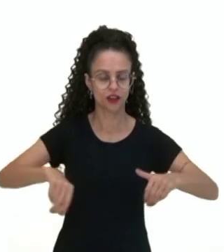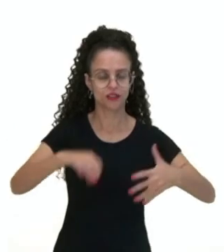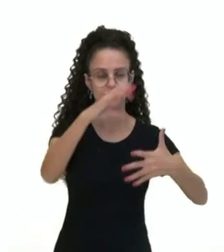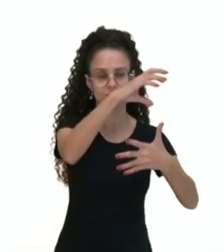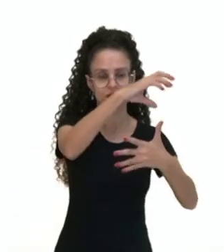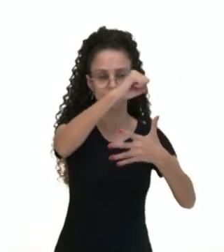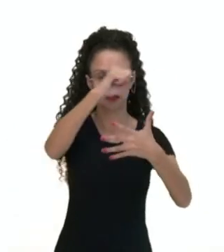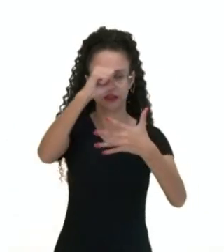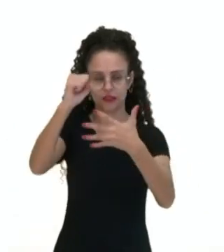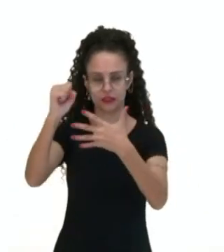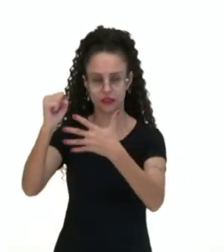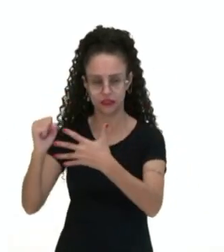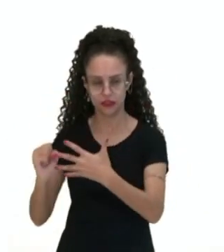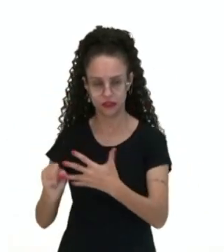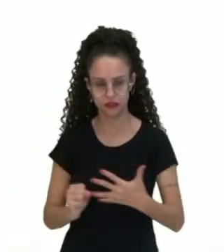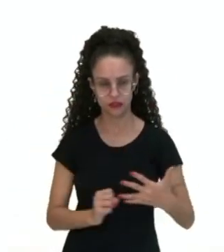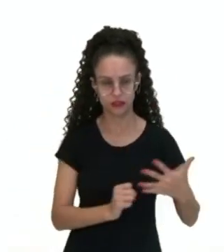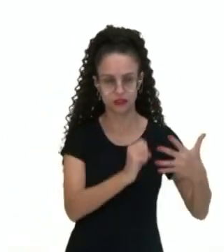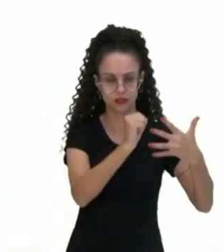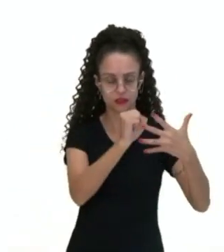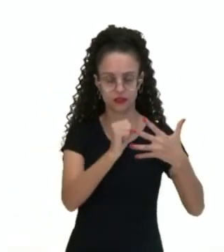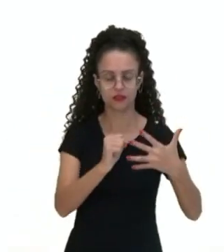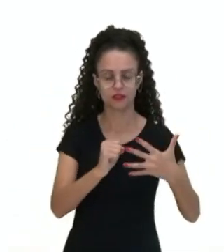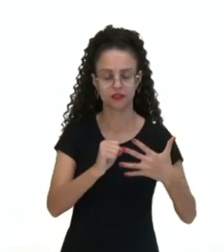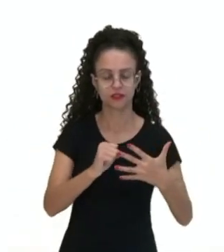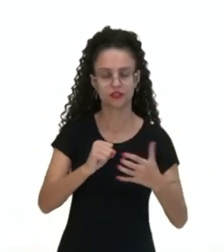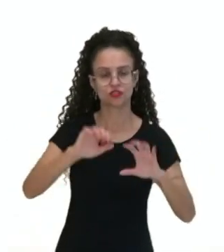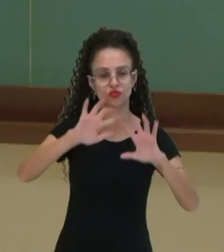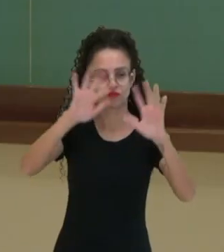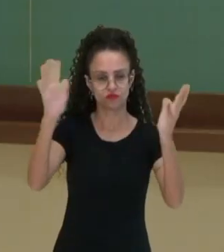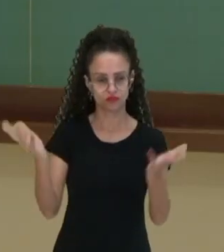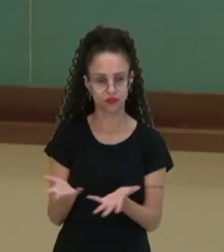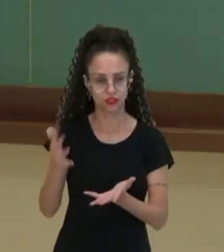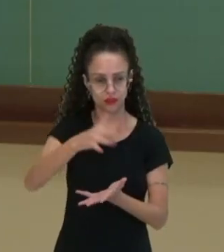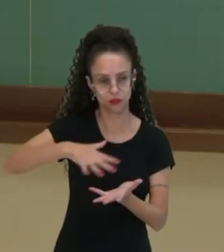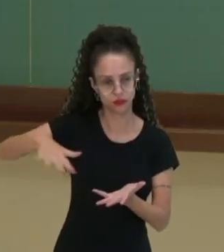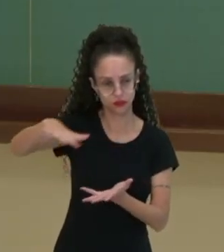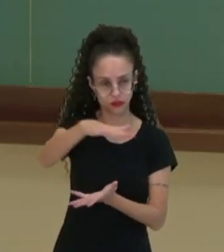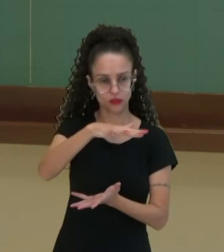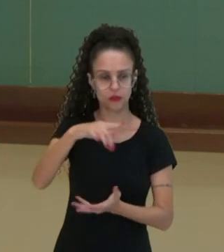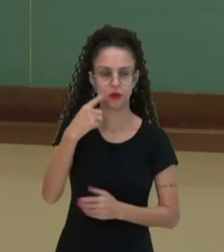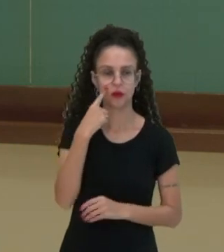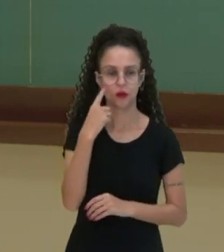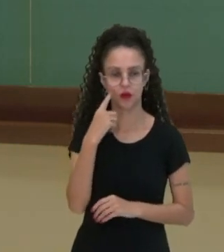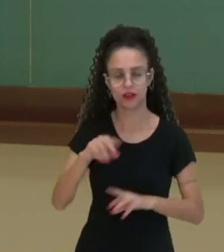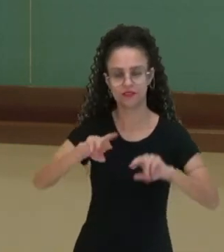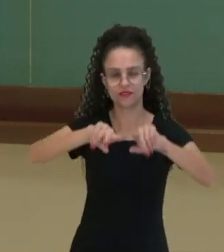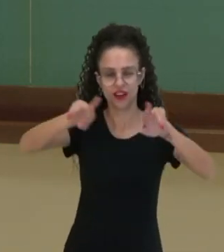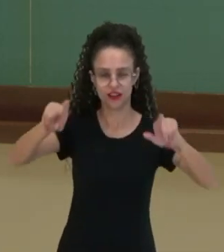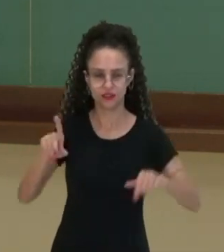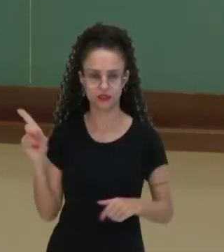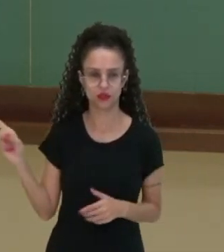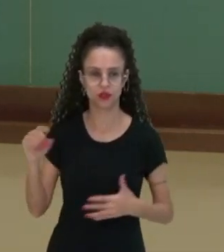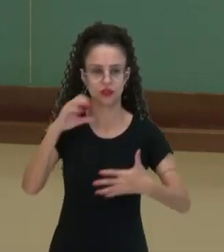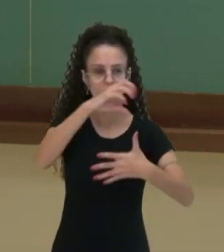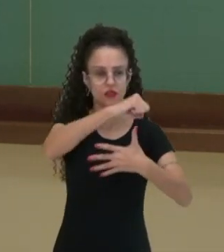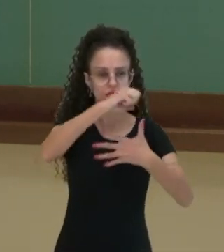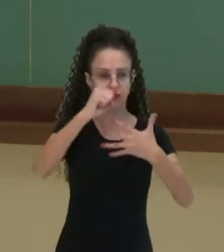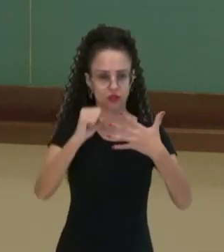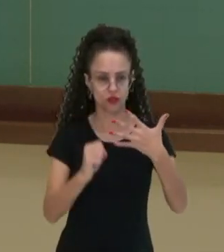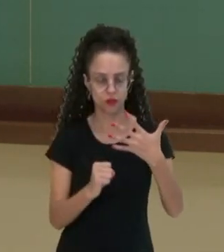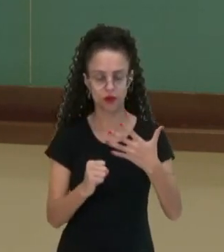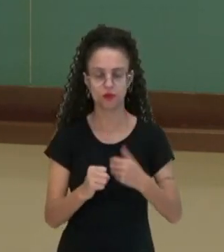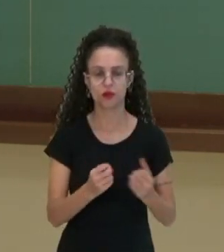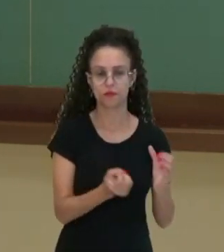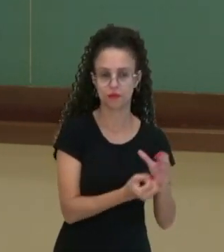cadeias alimentares de um determinado ecossistema. Então, são várias cadeias, né? Então, como a gente observa aqui, este produtor pode servir